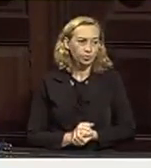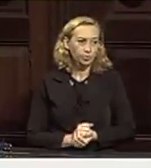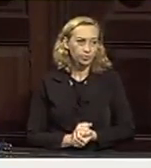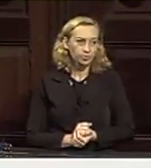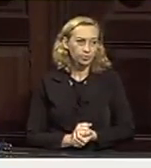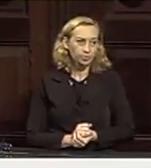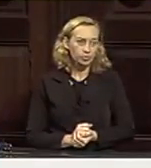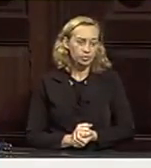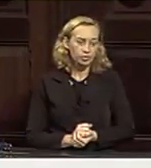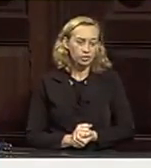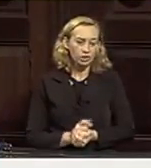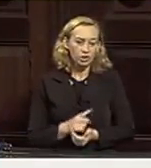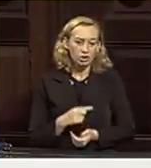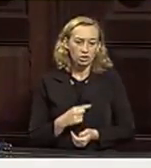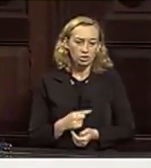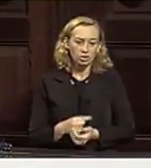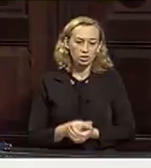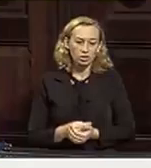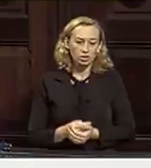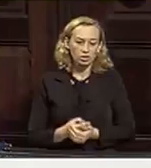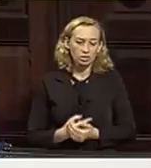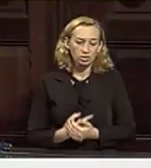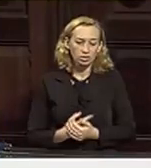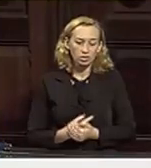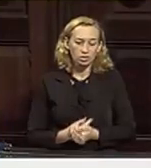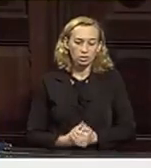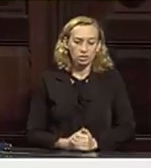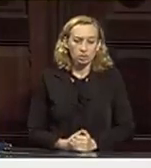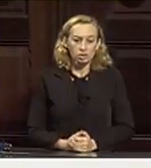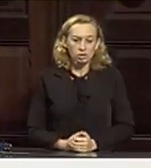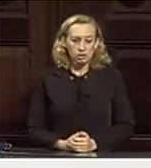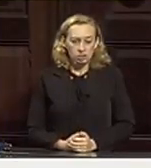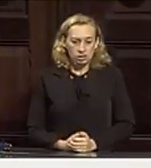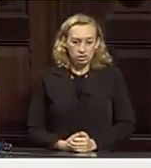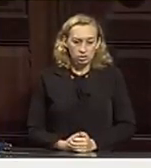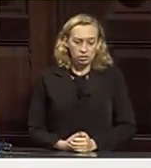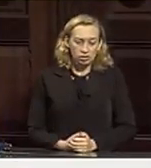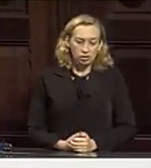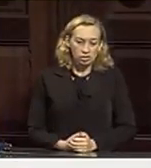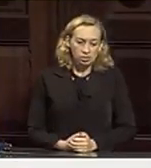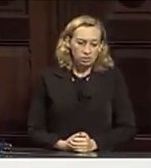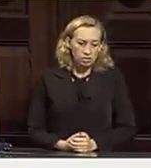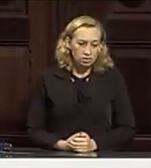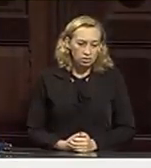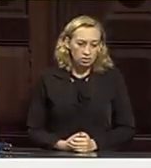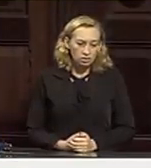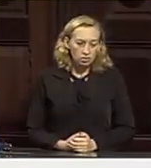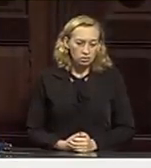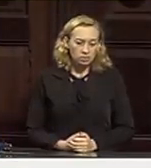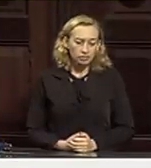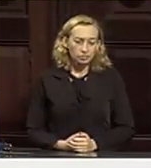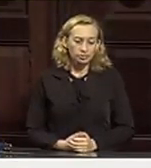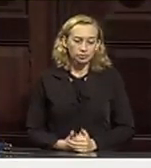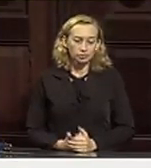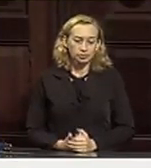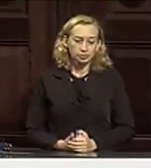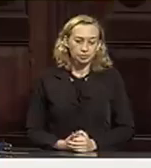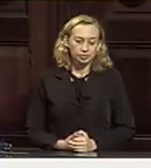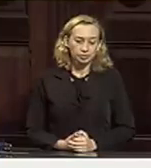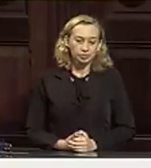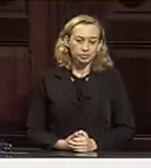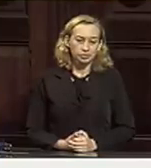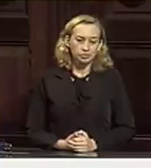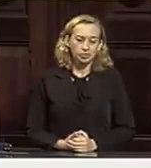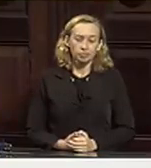de hoje, e o cumpra-se do SUS, e o cumpra-se de botar os hospitais, UPAs